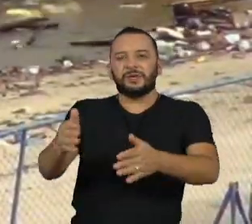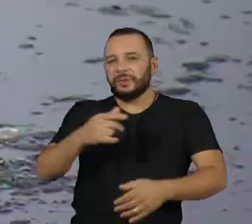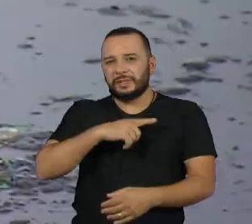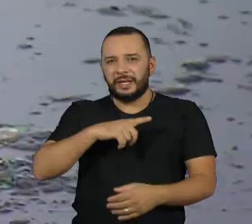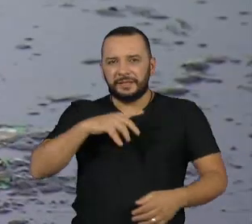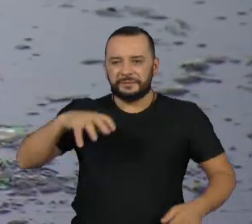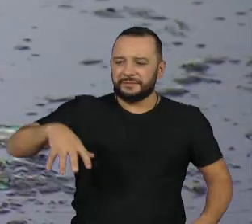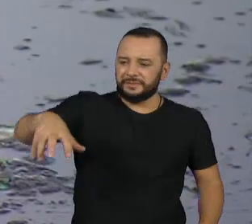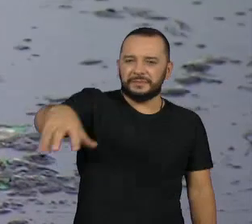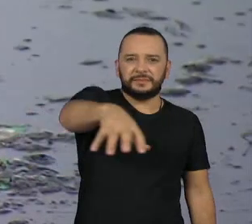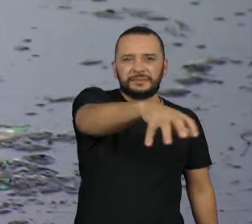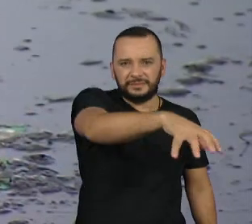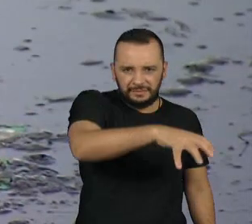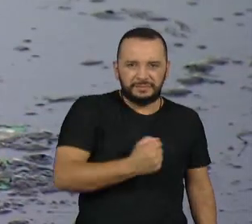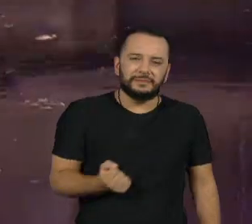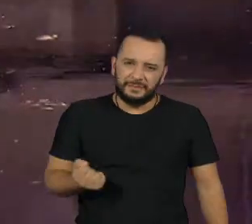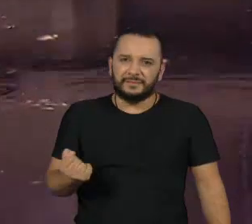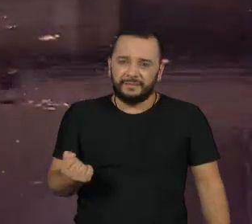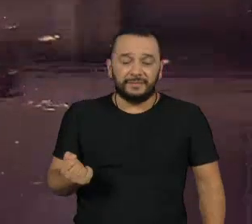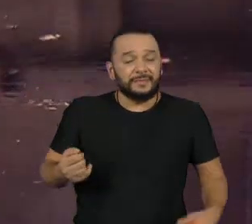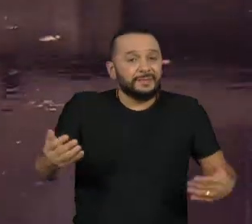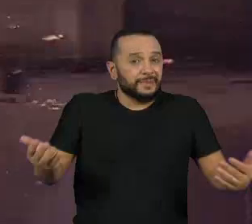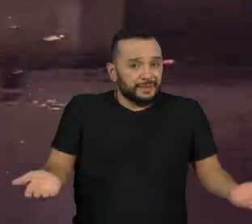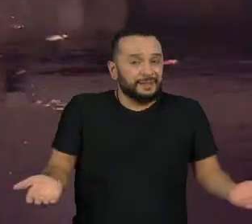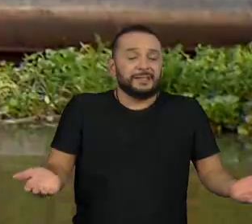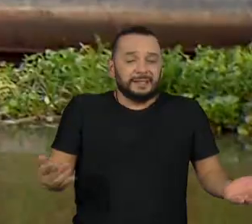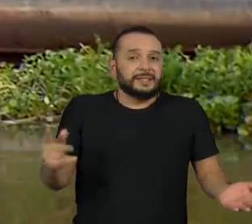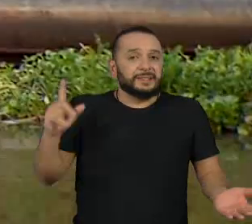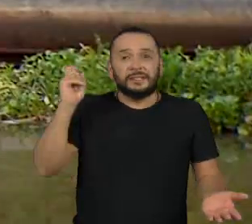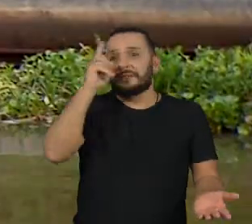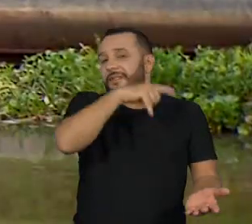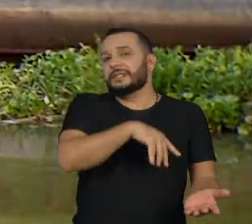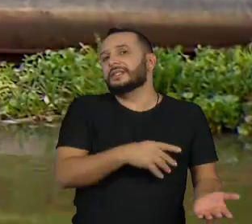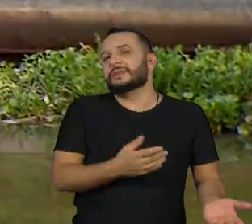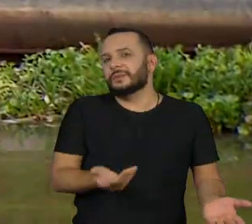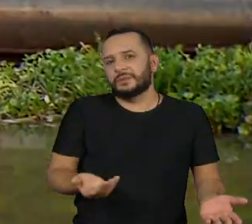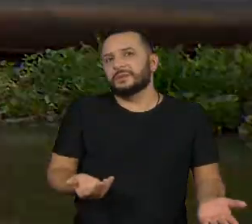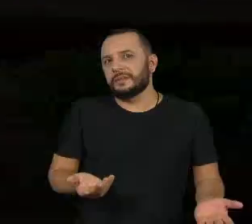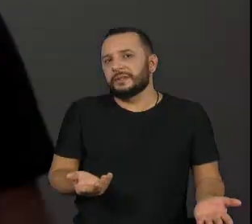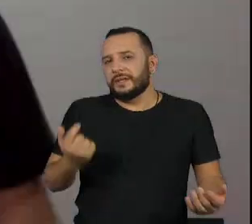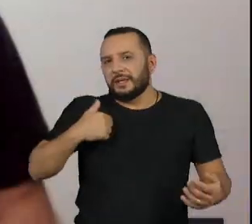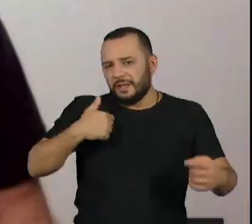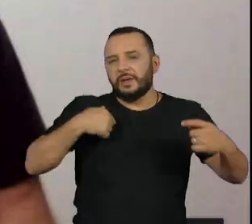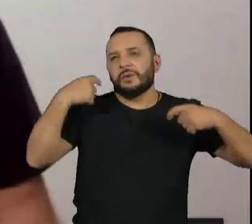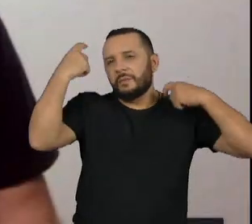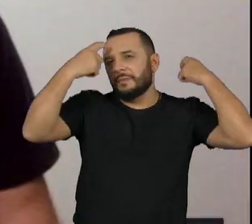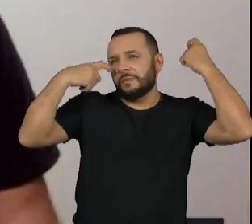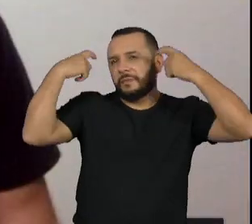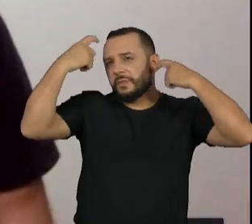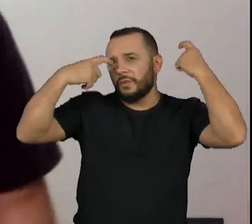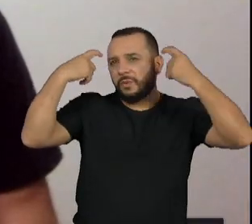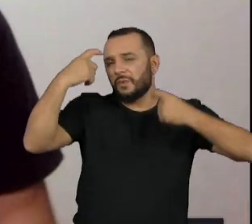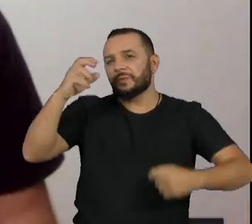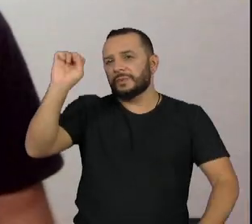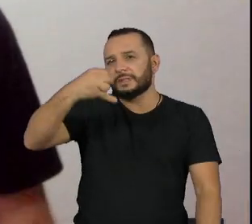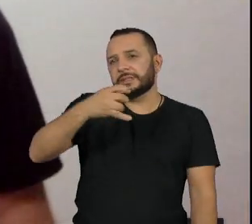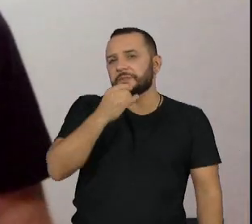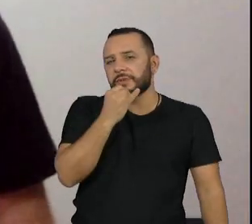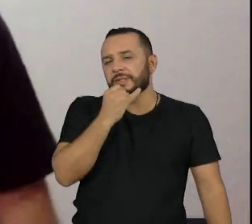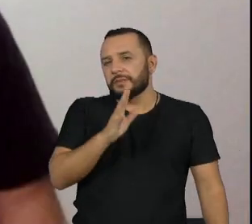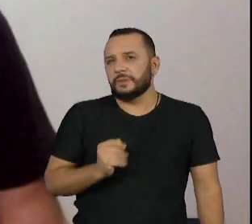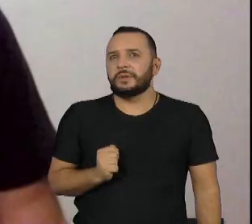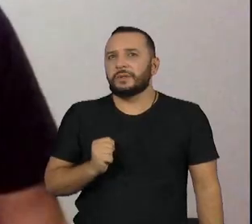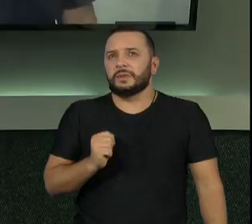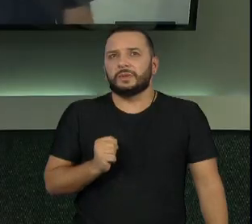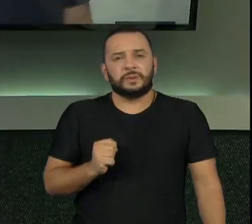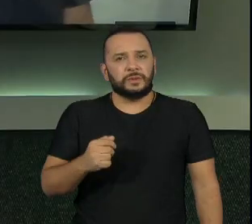onde esse material termina, seu caminho. Eu me preocupo muito com, por exemplo,